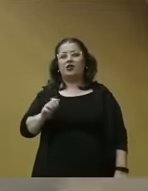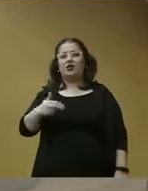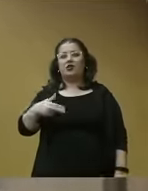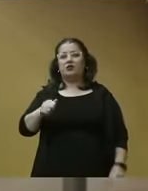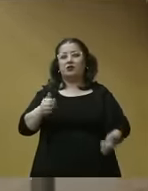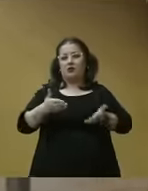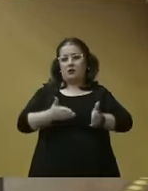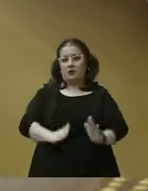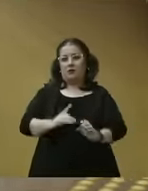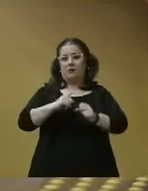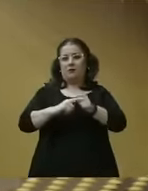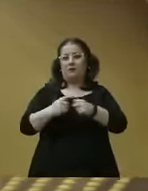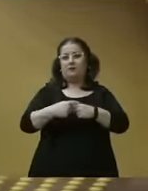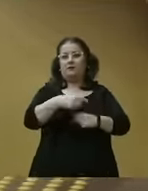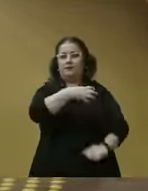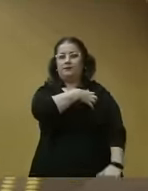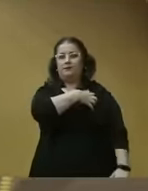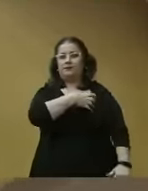Grande.